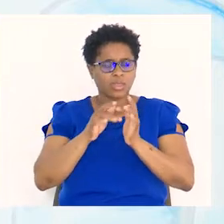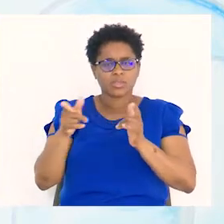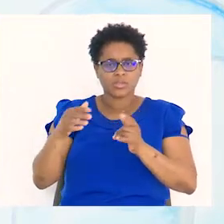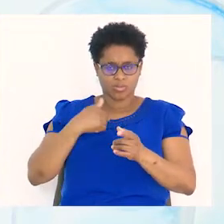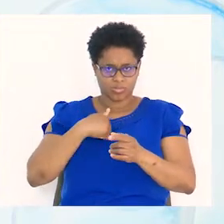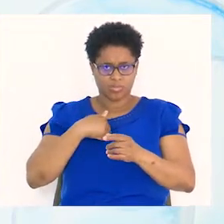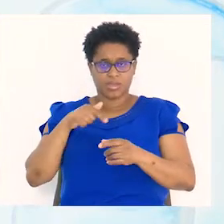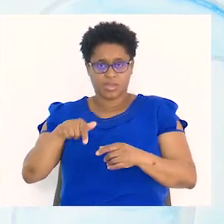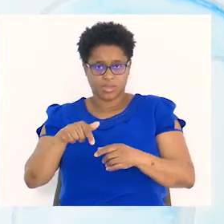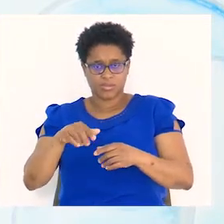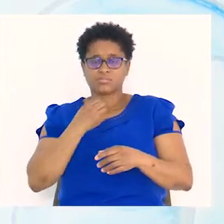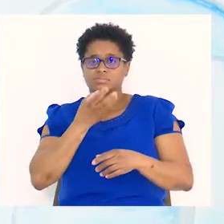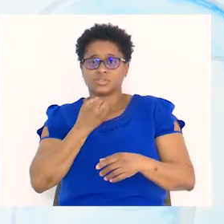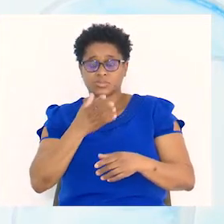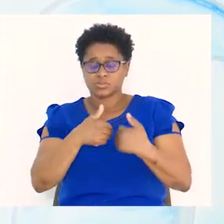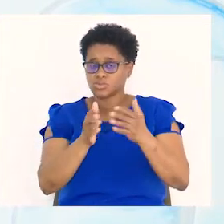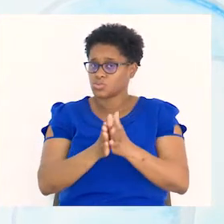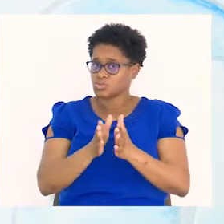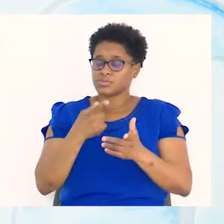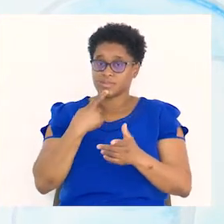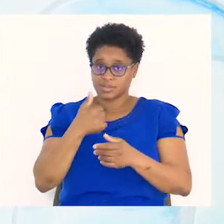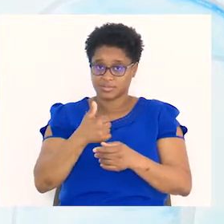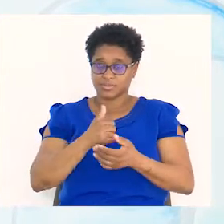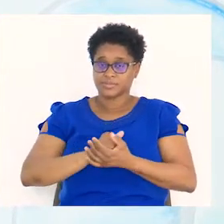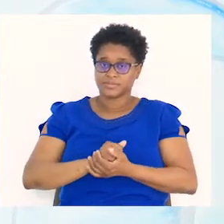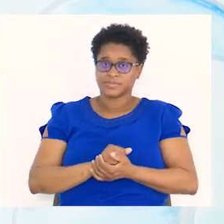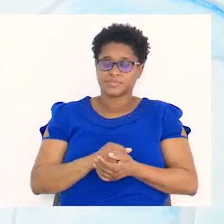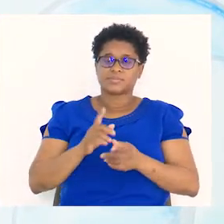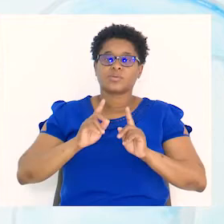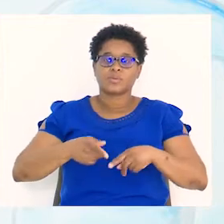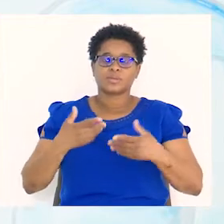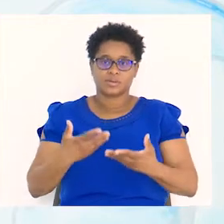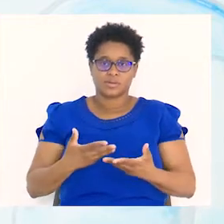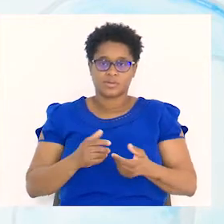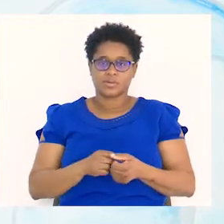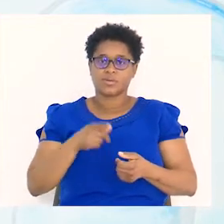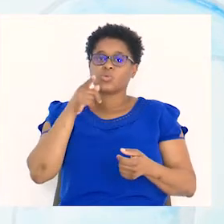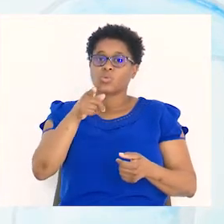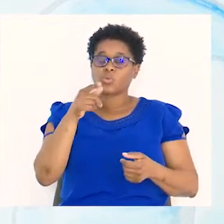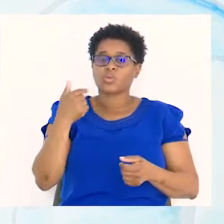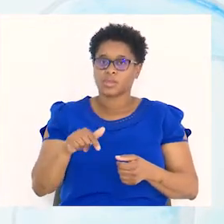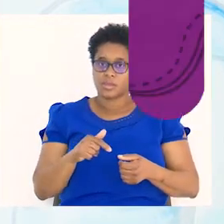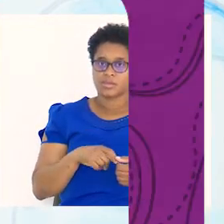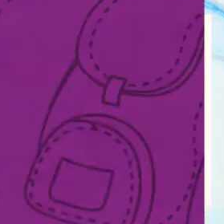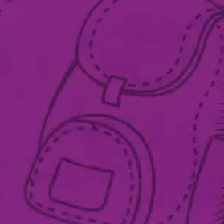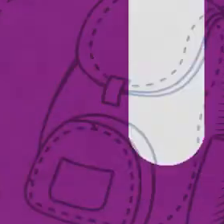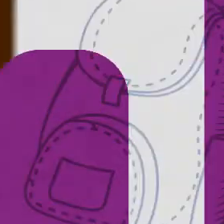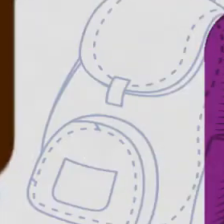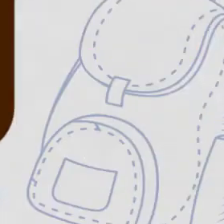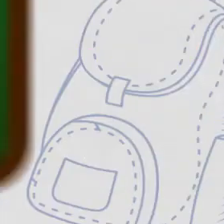Qualquer dúvida, pode até entrar em contato comigo, a gente esclarece tudo, ok?